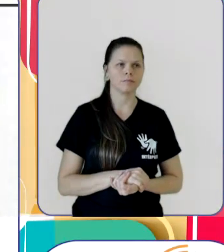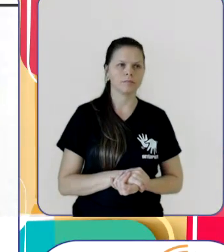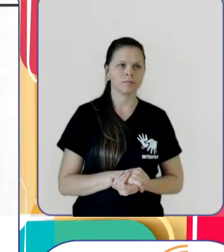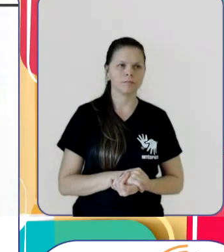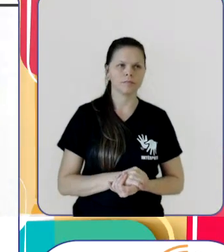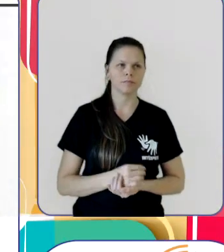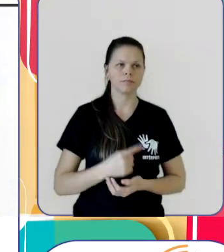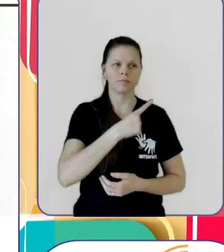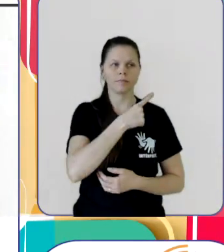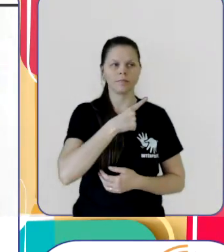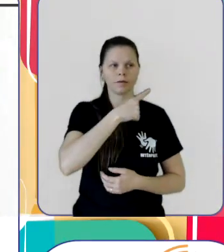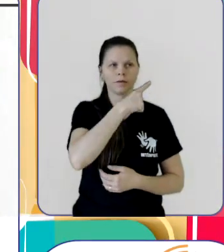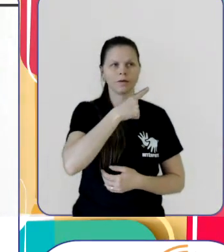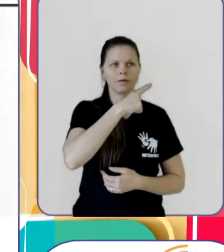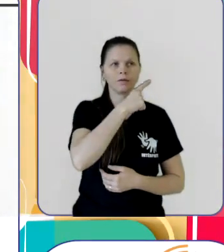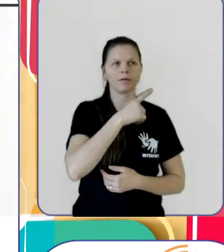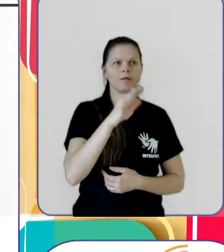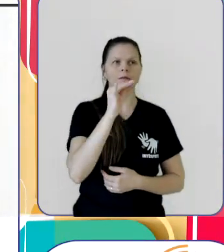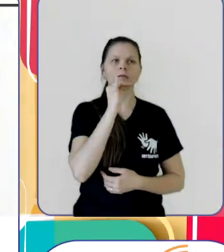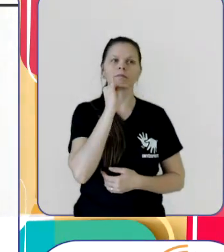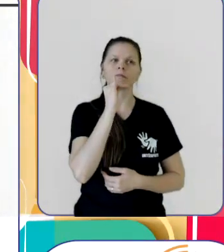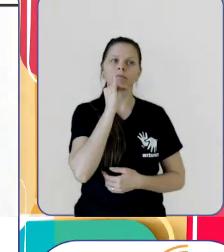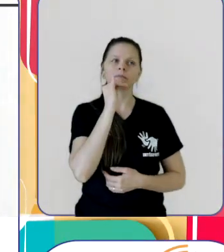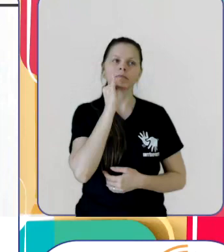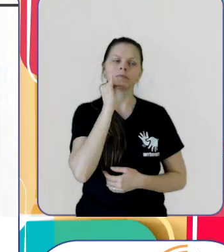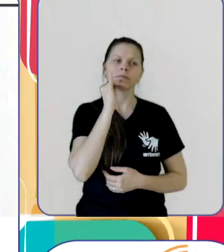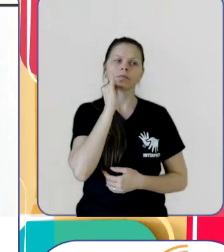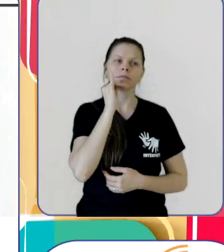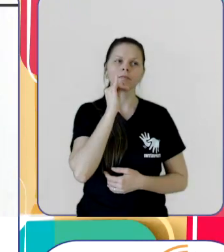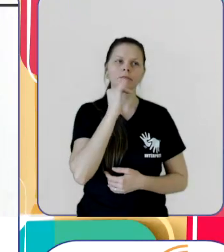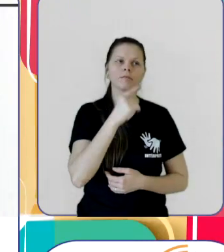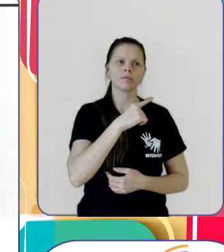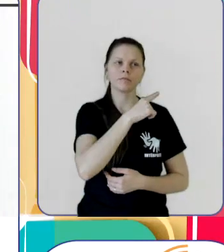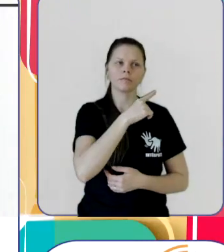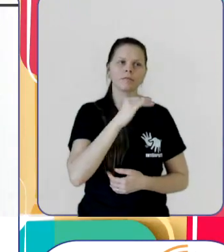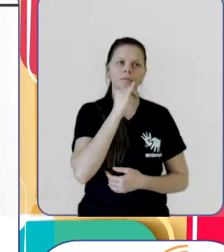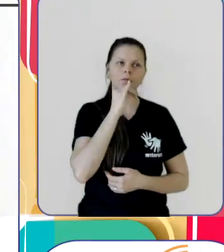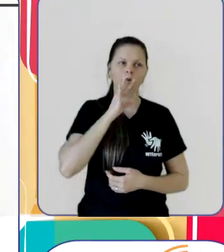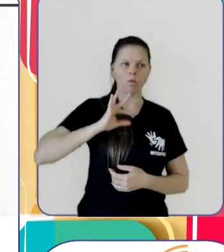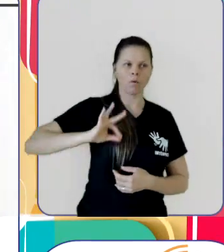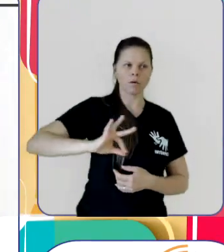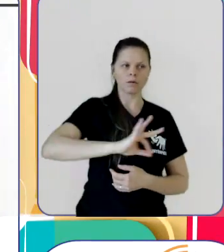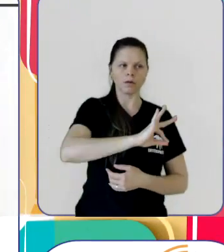Aí nós temos um exemplo, né, de uma célula nervosa aí do sistema nervoso.